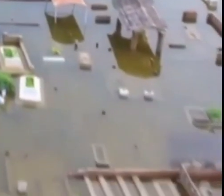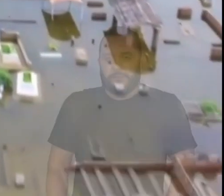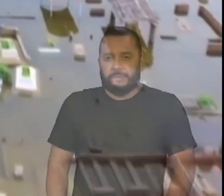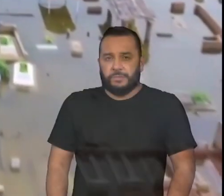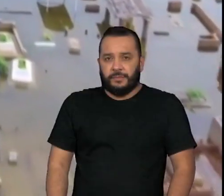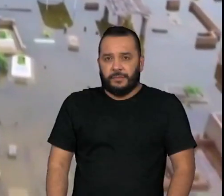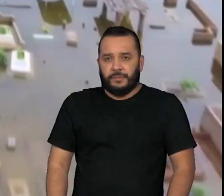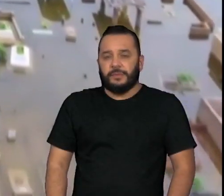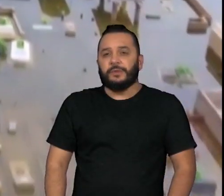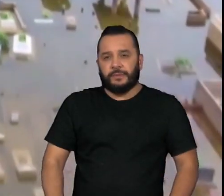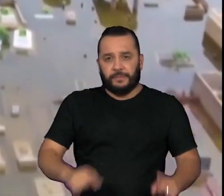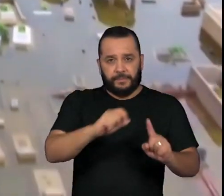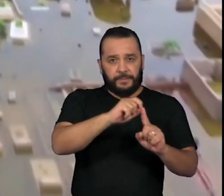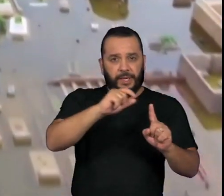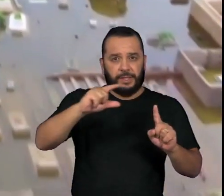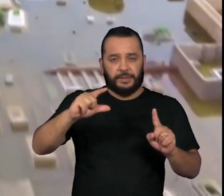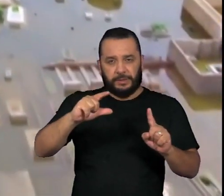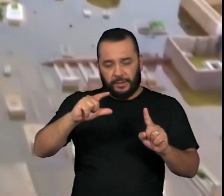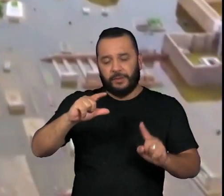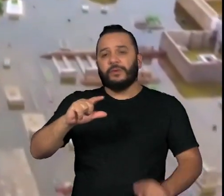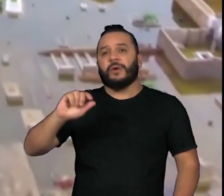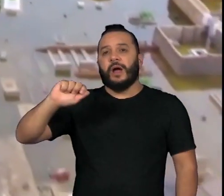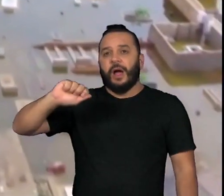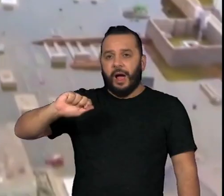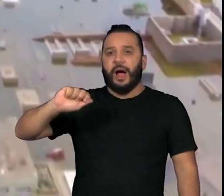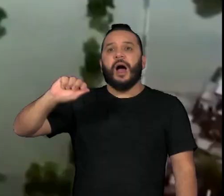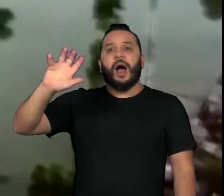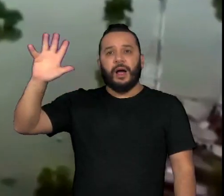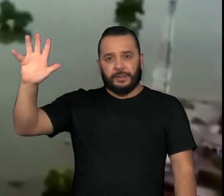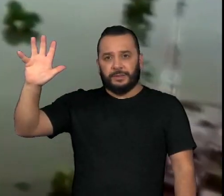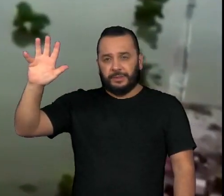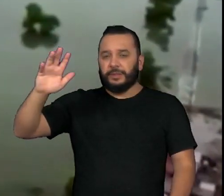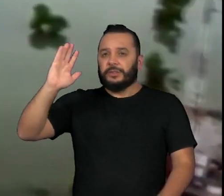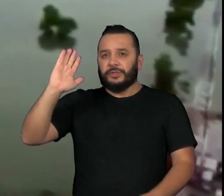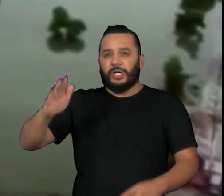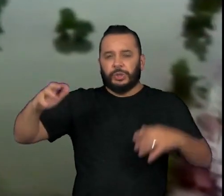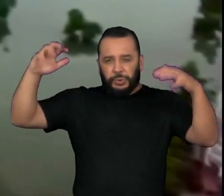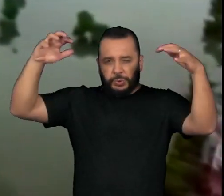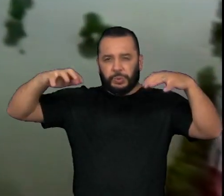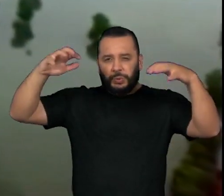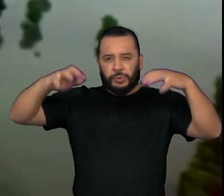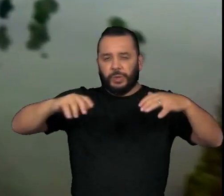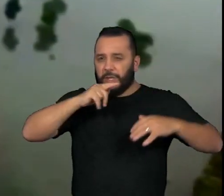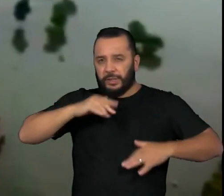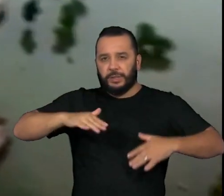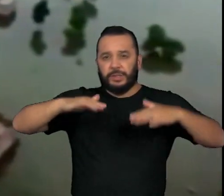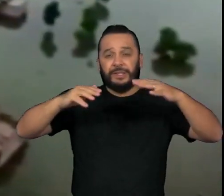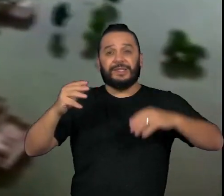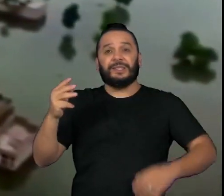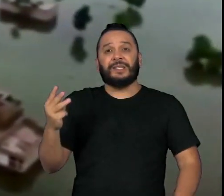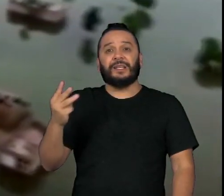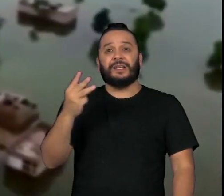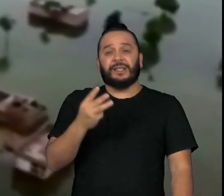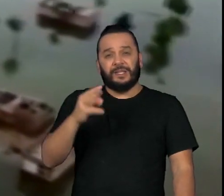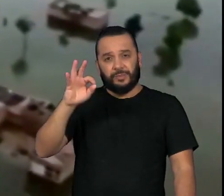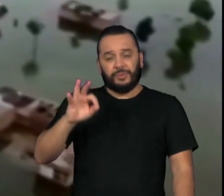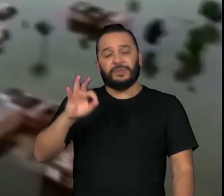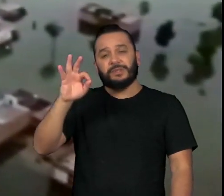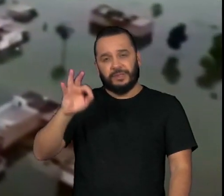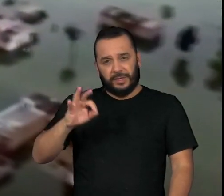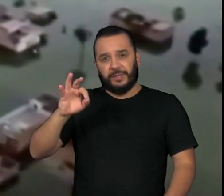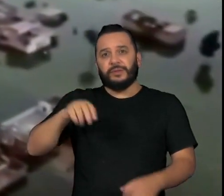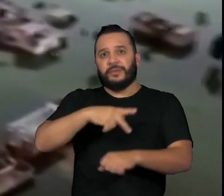Chuvas no Paquistão, na Ásia, inundaram 1/3 do país em meados de 2022.